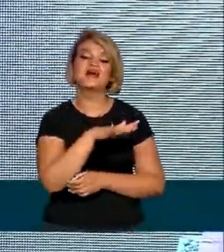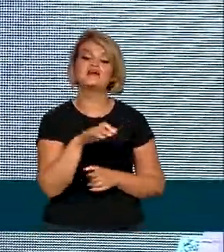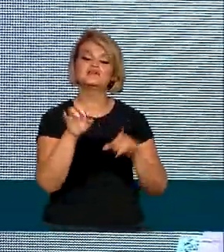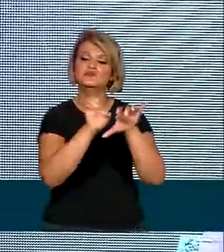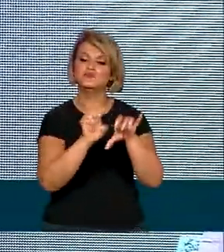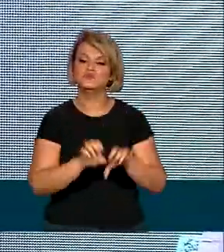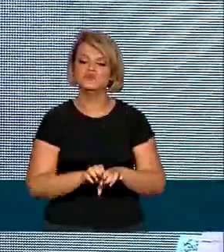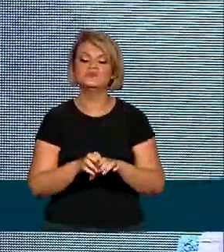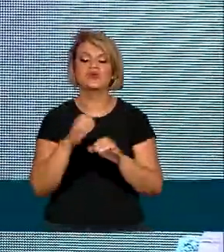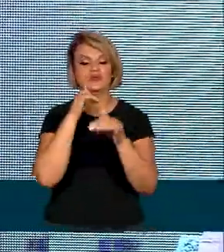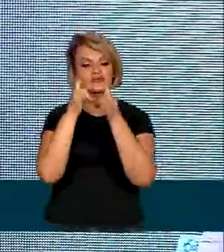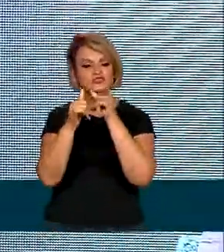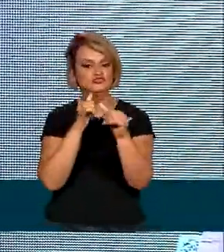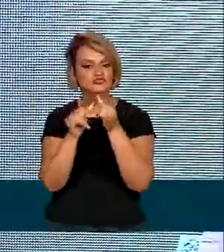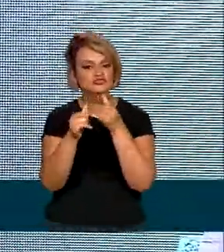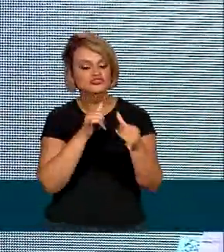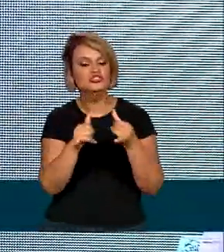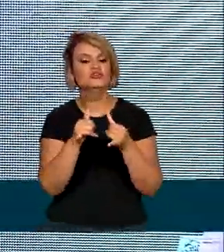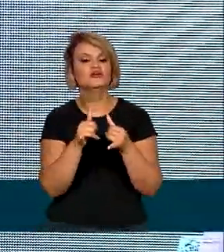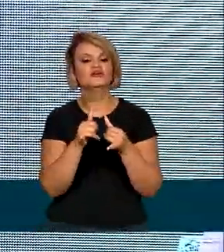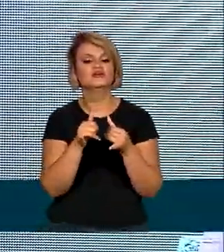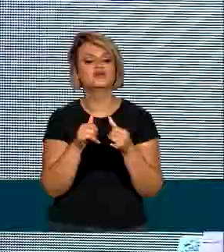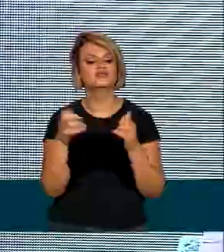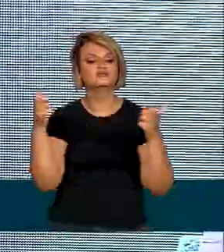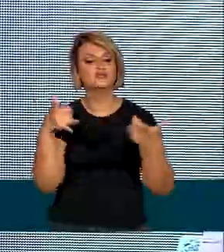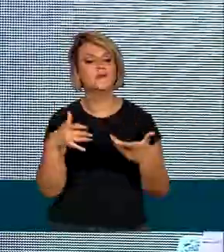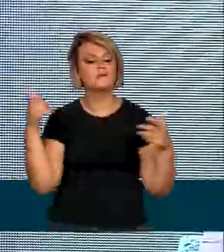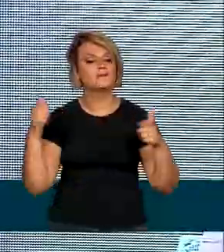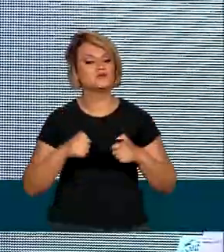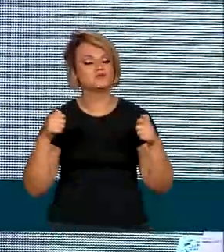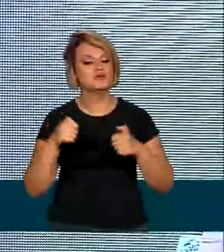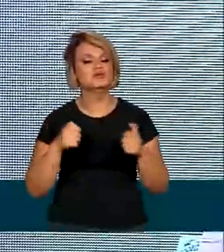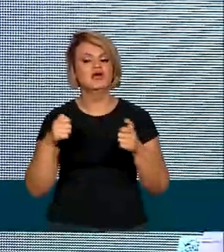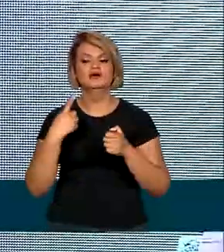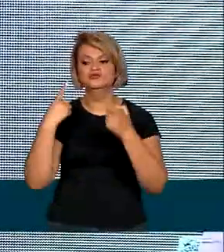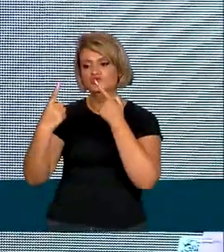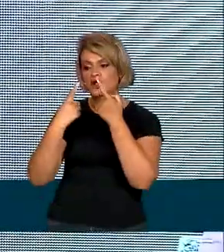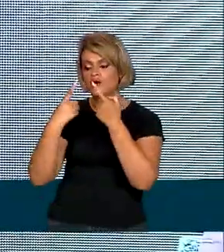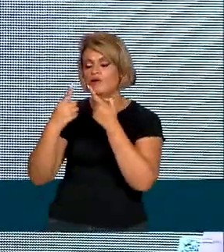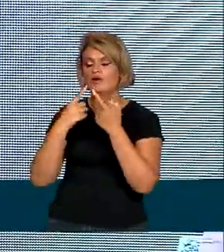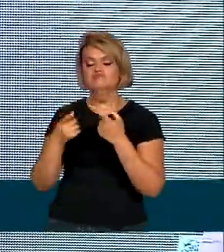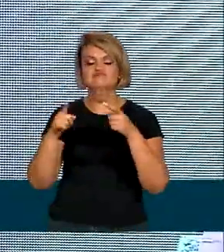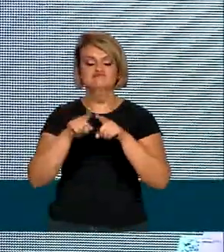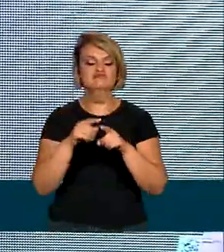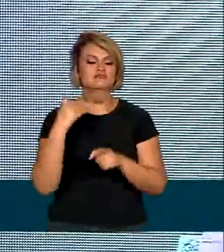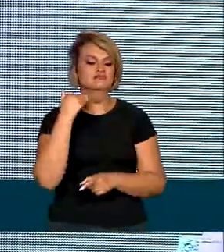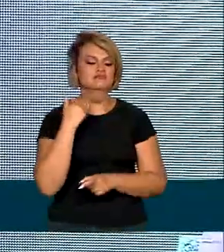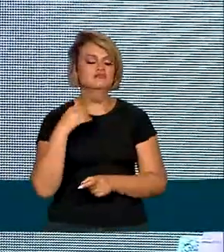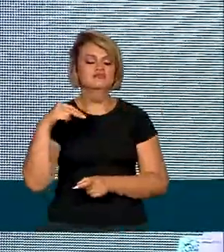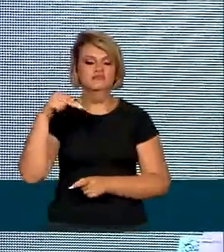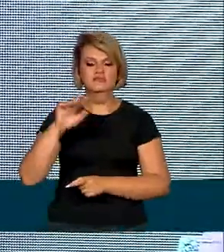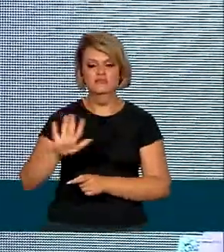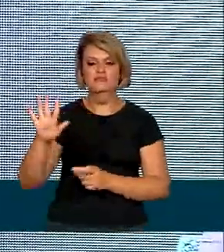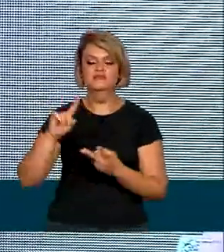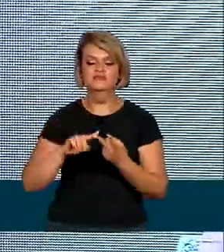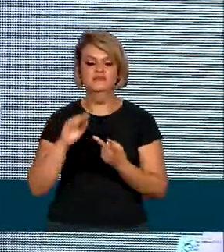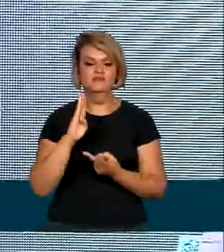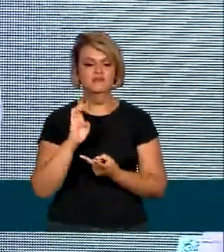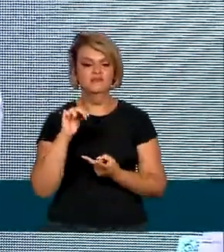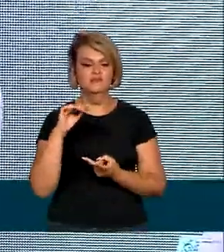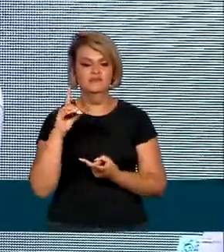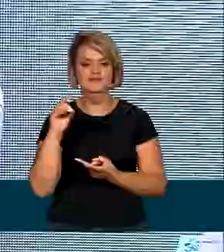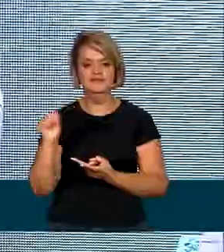de infraestrutura de energia e falava da possibilidade de dialogar com parceria com Banco do Nordeste com BNDS